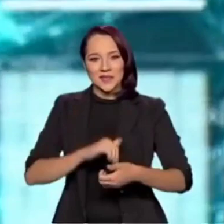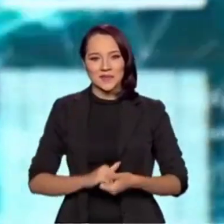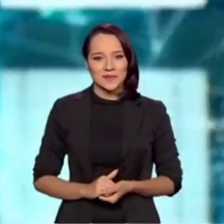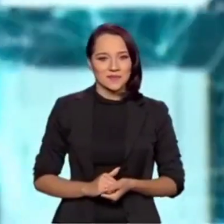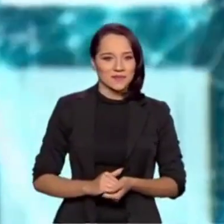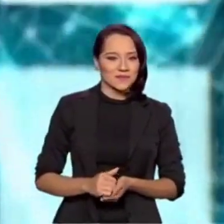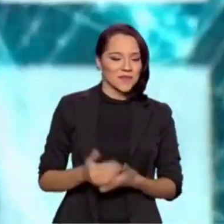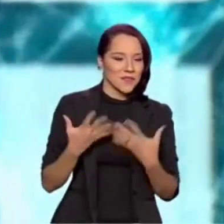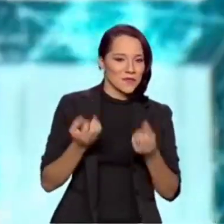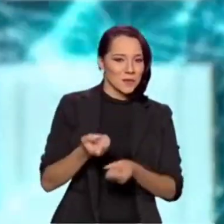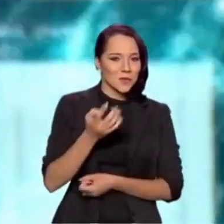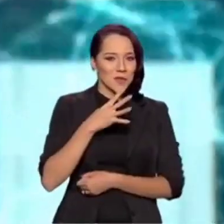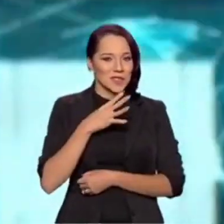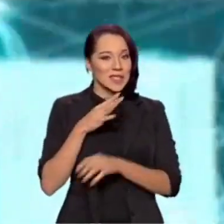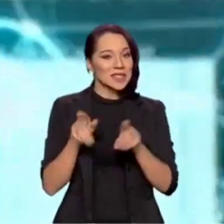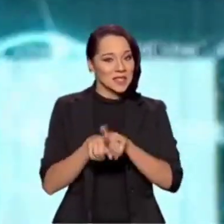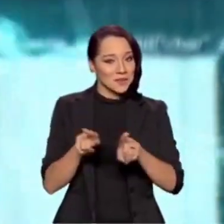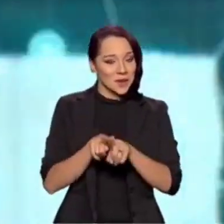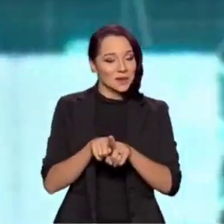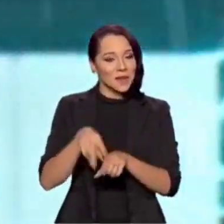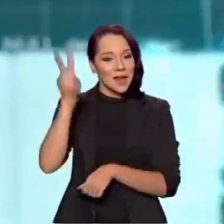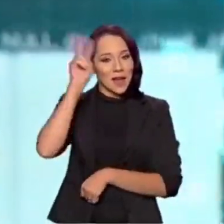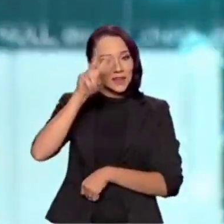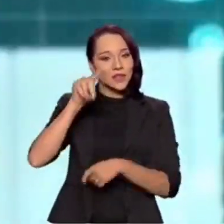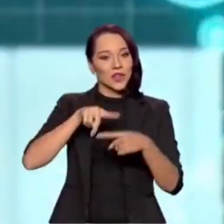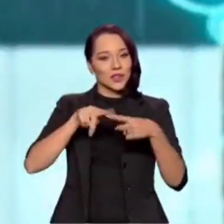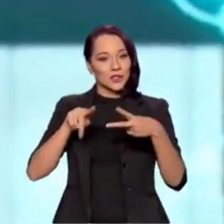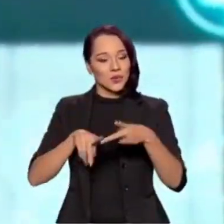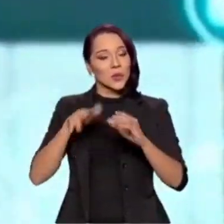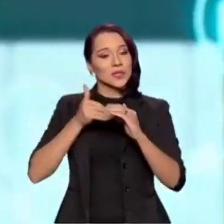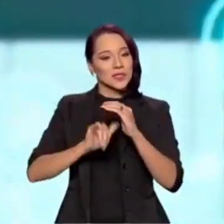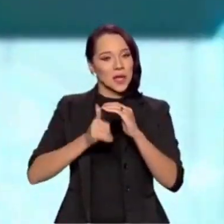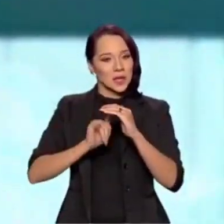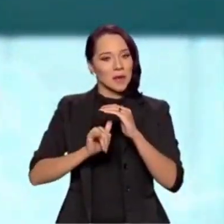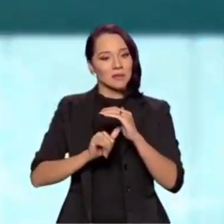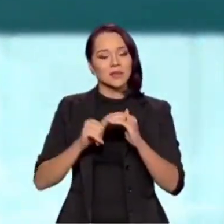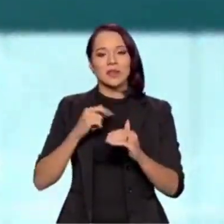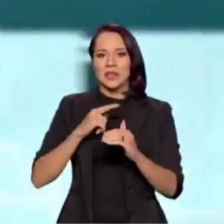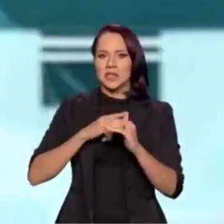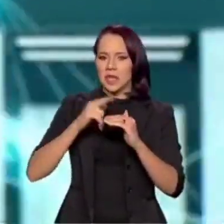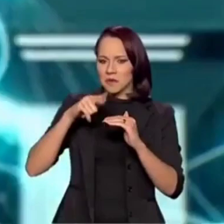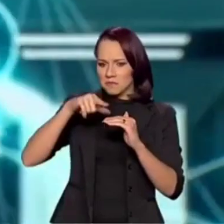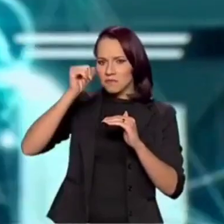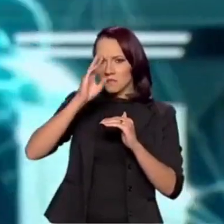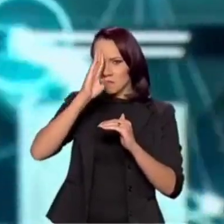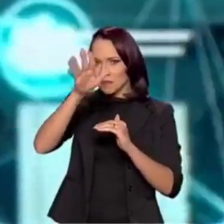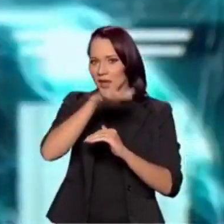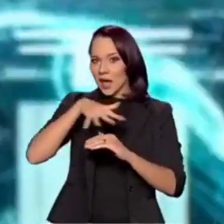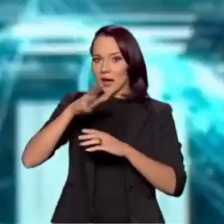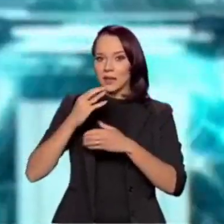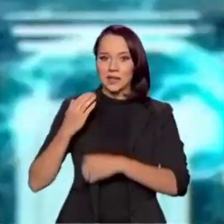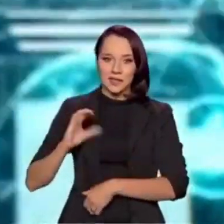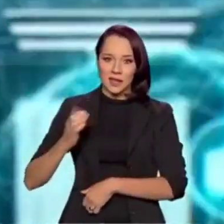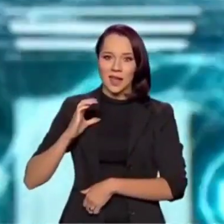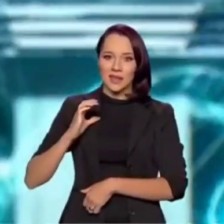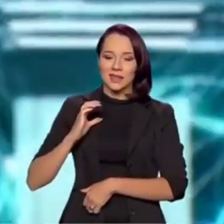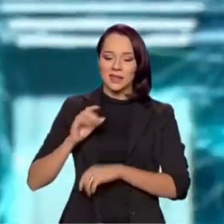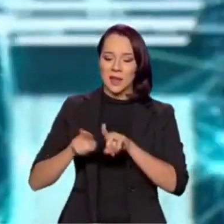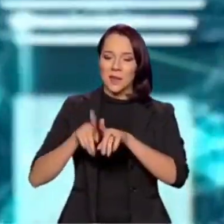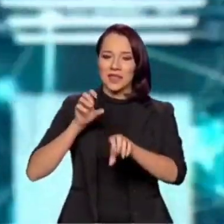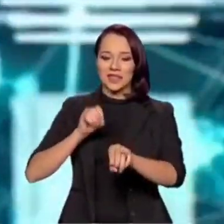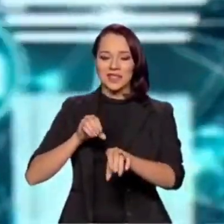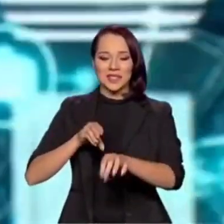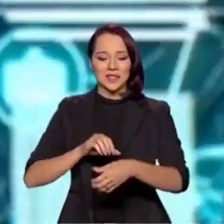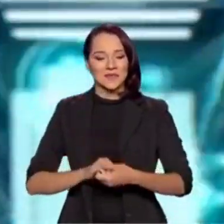E bora conhecer também a história de duas startups que têm se destacado na área da ciência e da